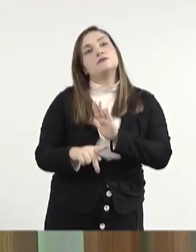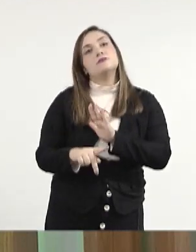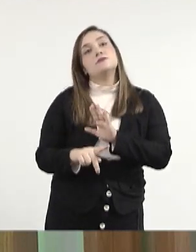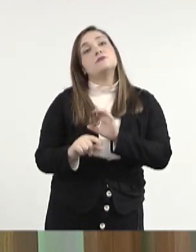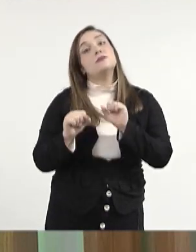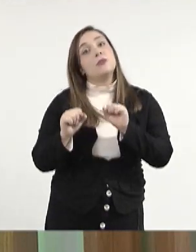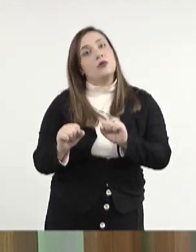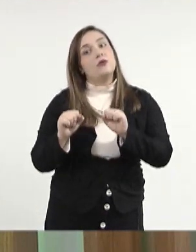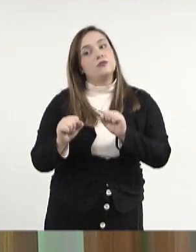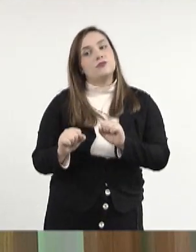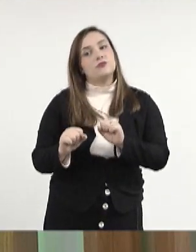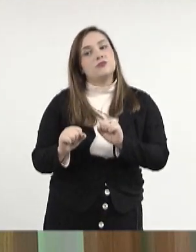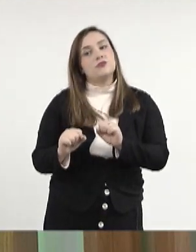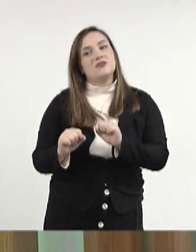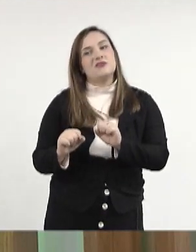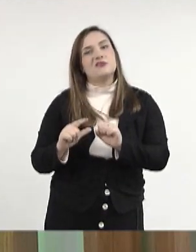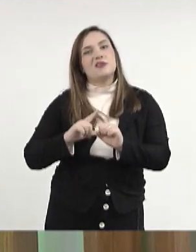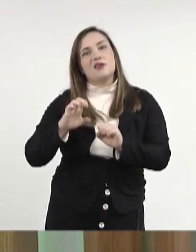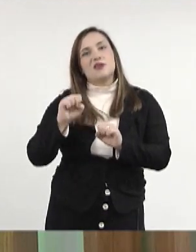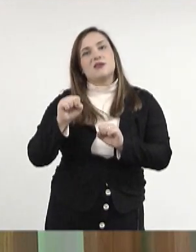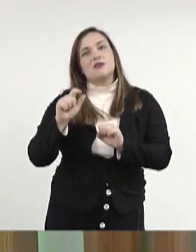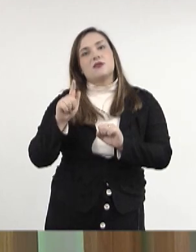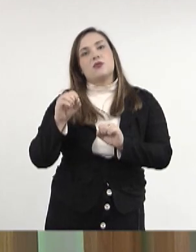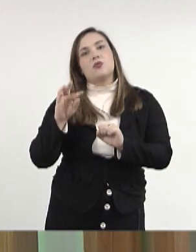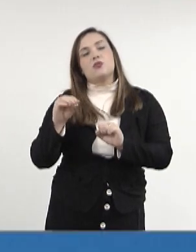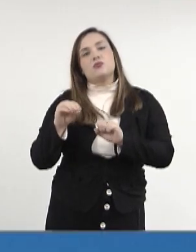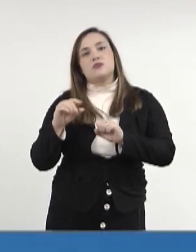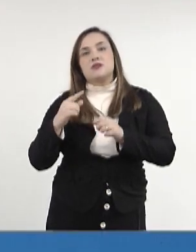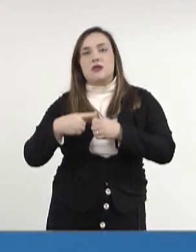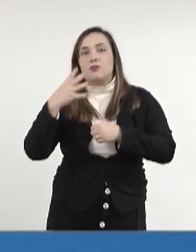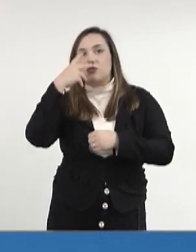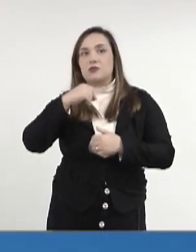um possível vazamento de esgoto lá em Bonito.